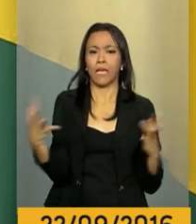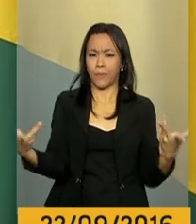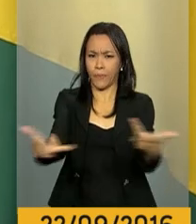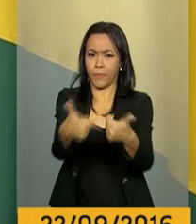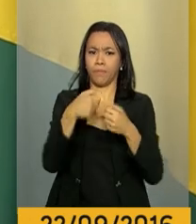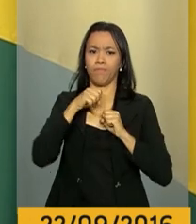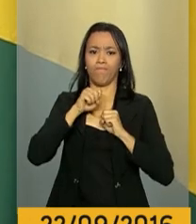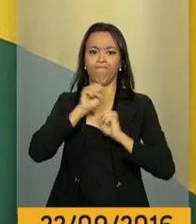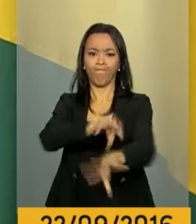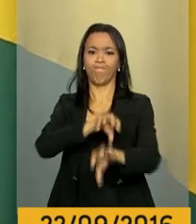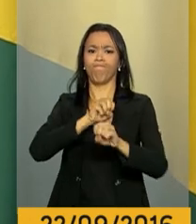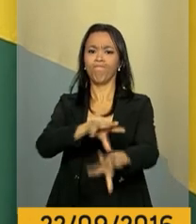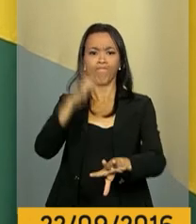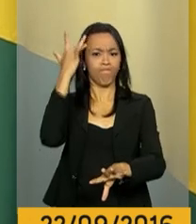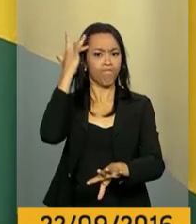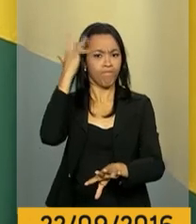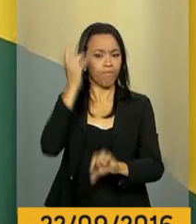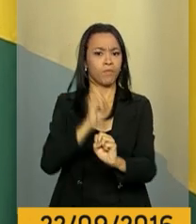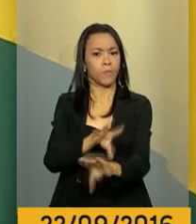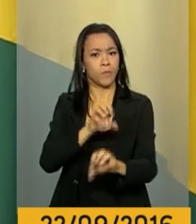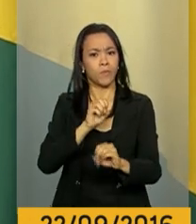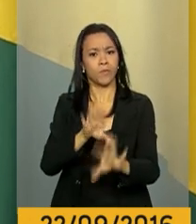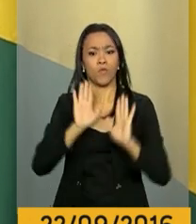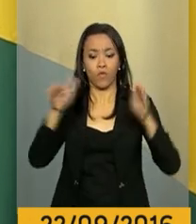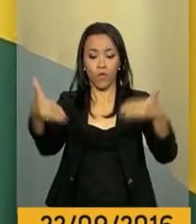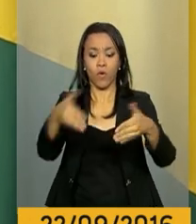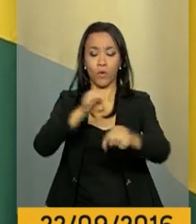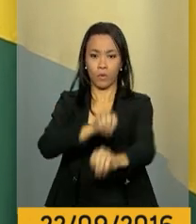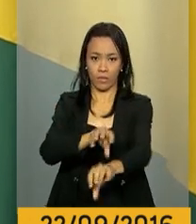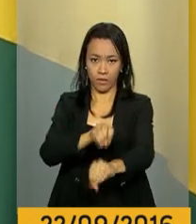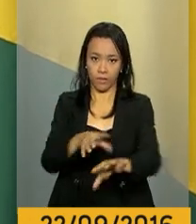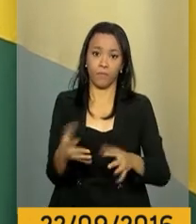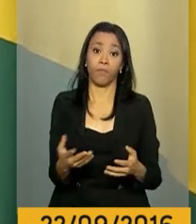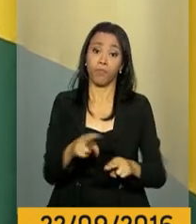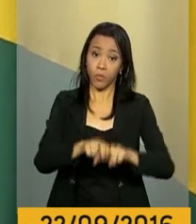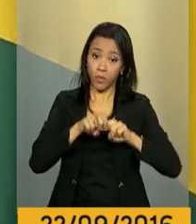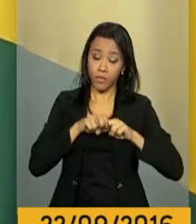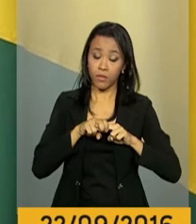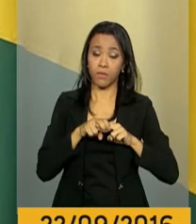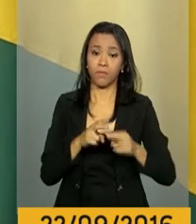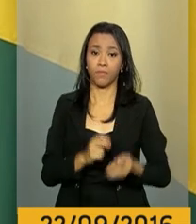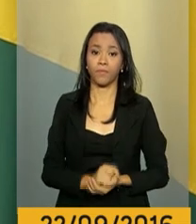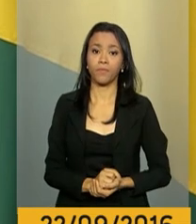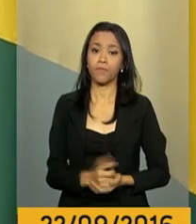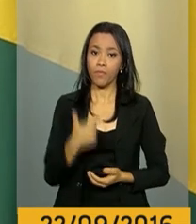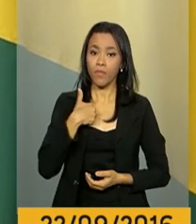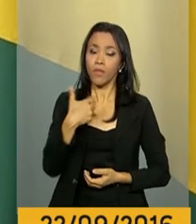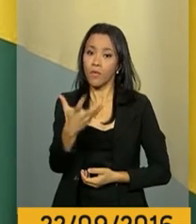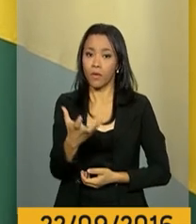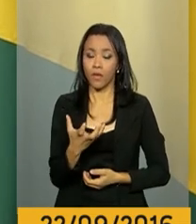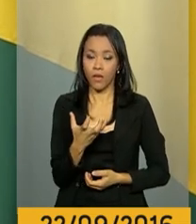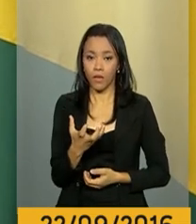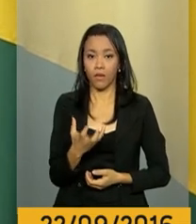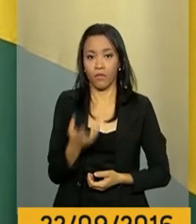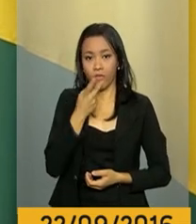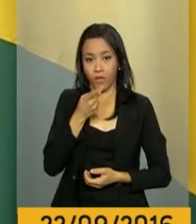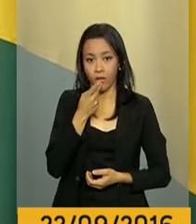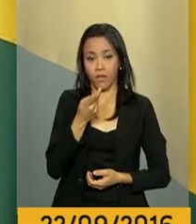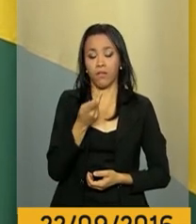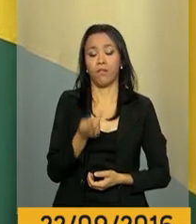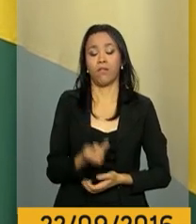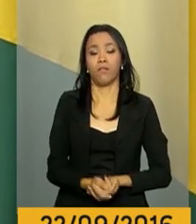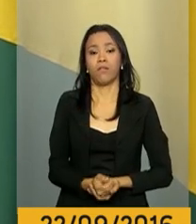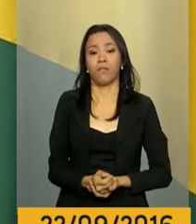de natureza Educacional e por ISO que eu eu quero dizer